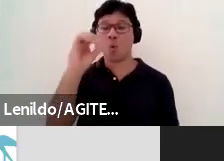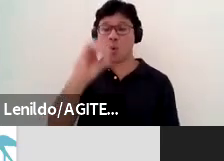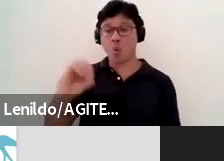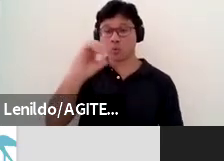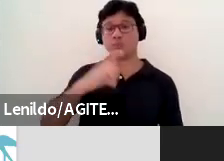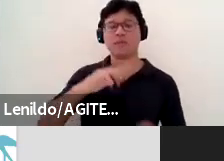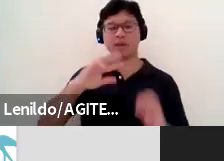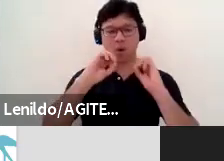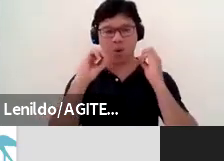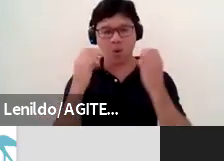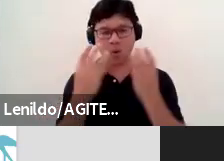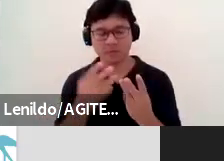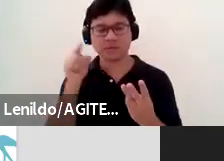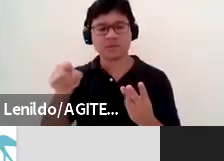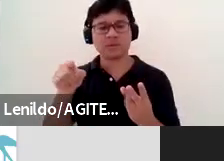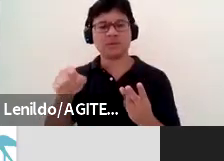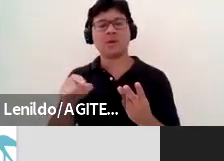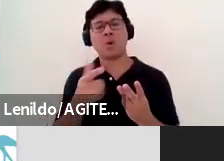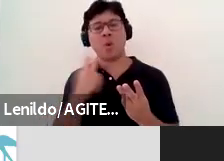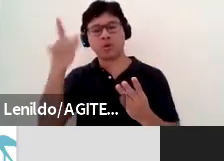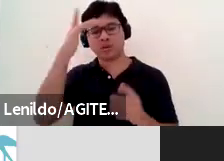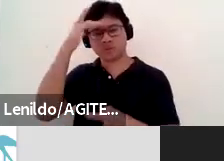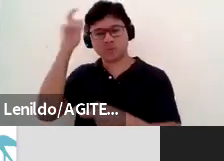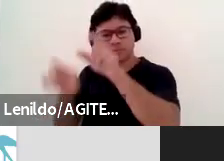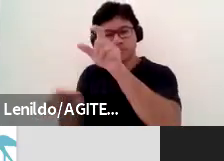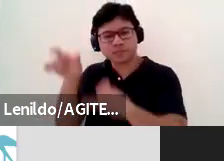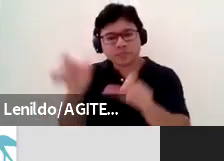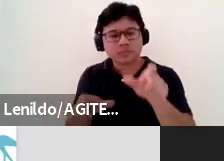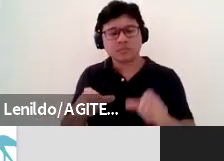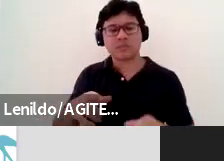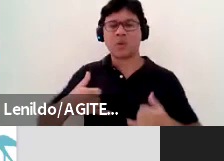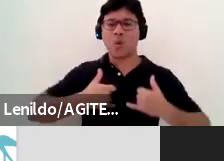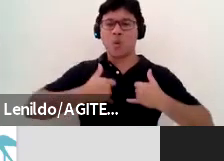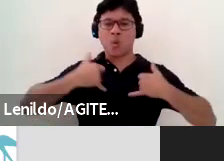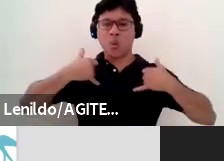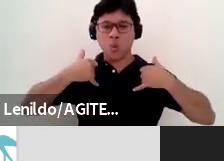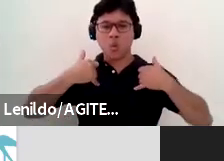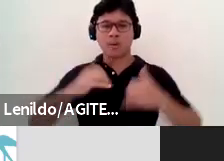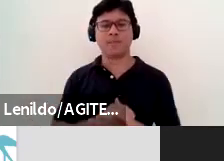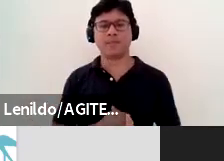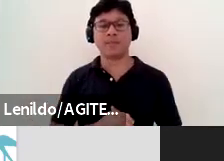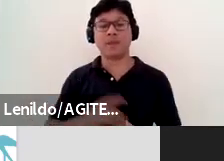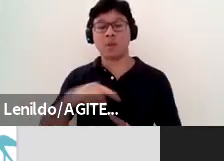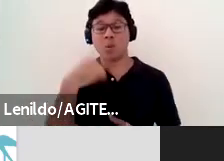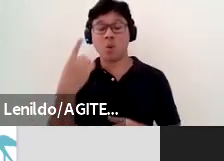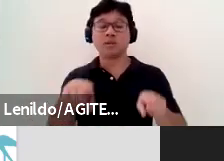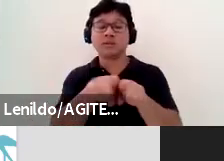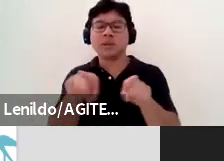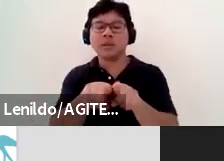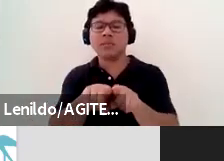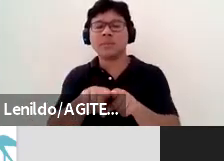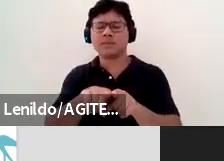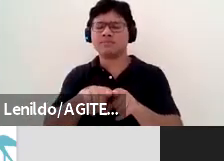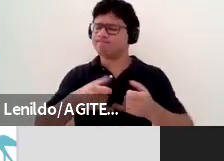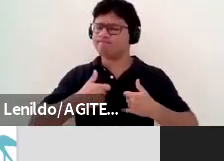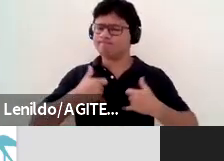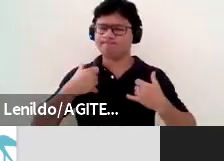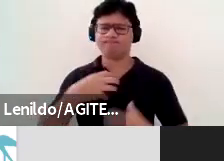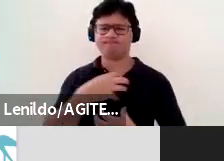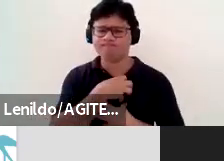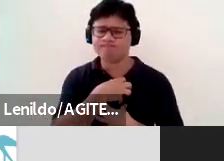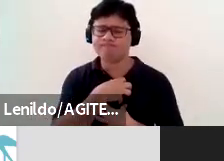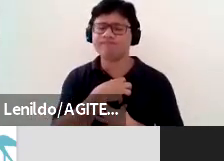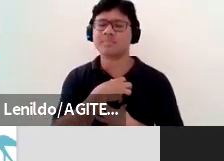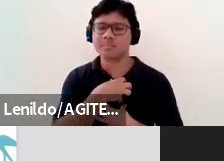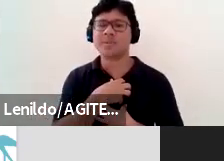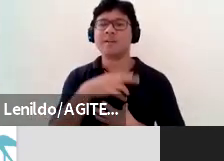de Meboquê com a Val Ivanica, que é uma honra também. A gente fica honradíssima de dizer que a gente vai ter um